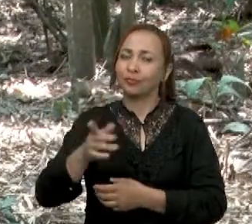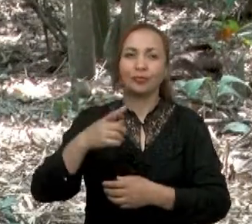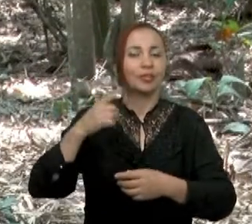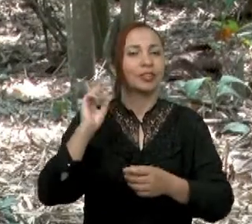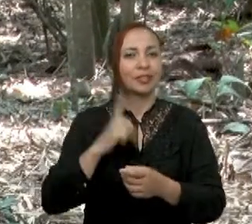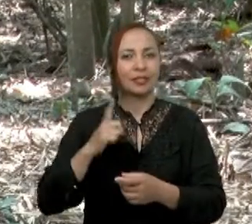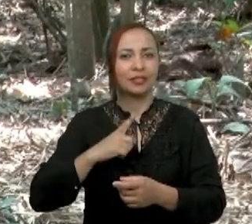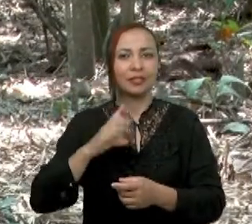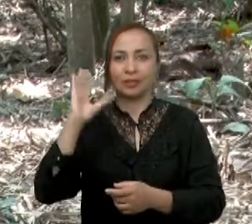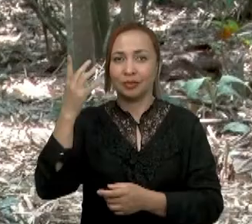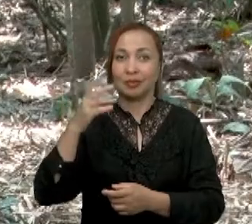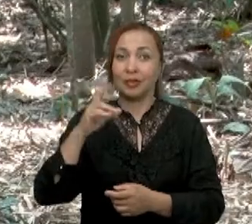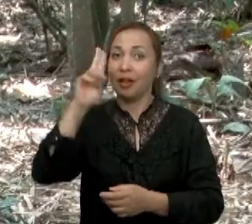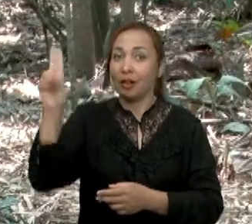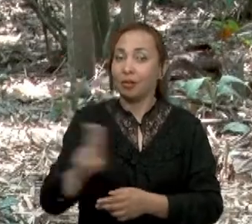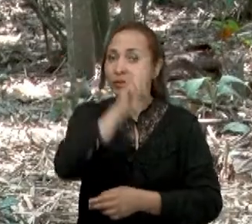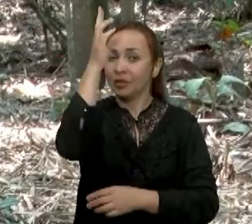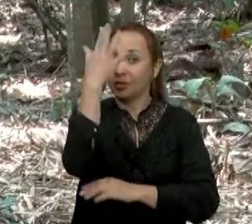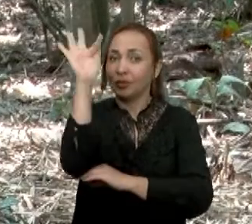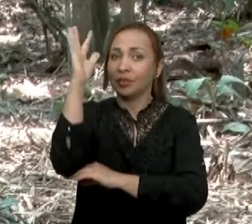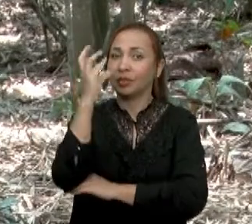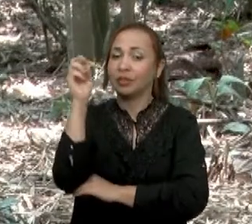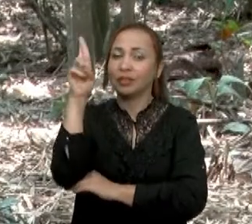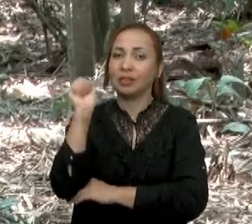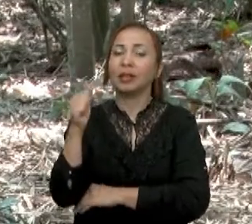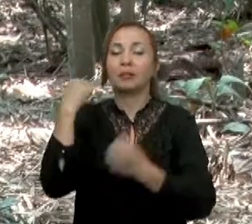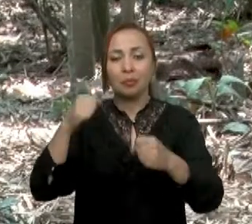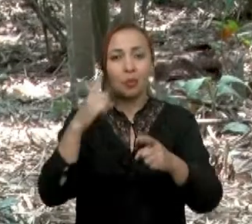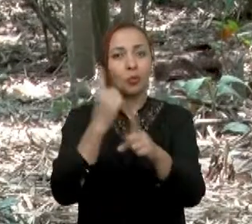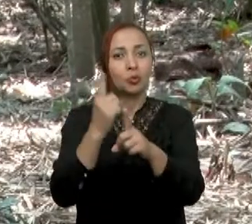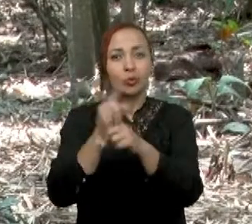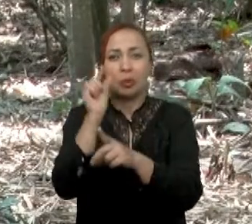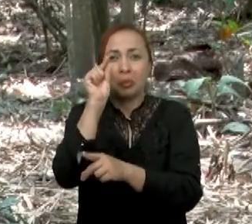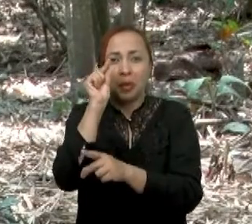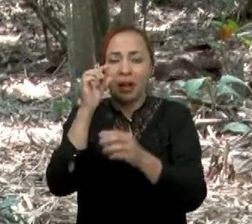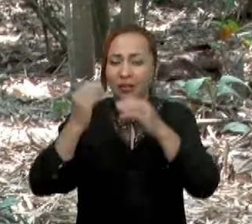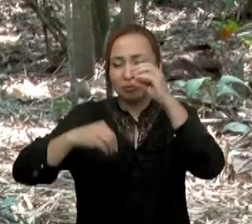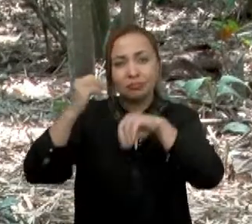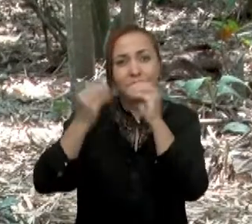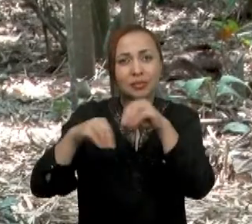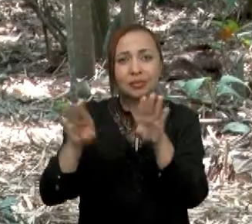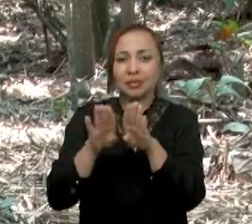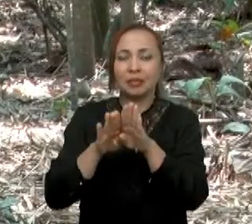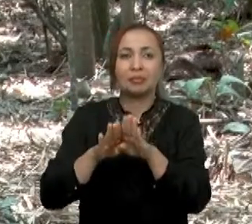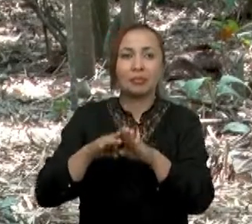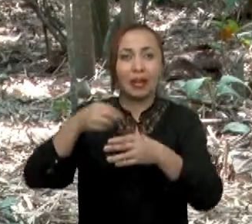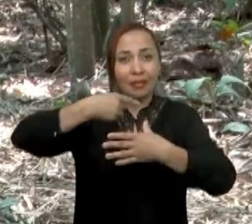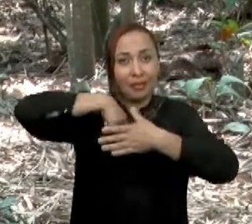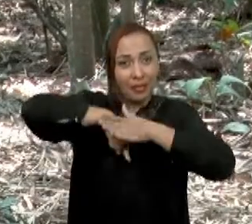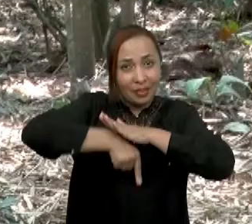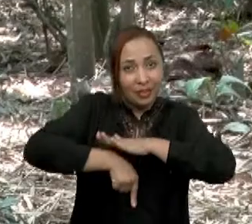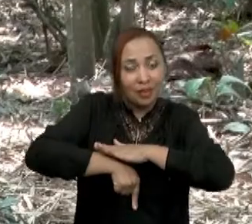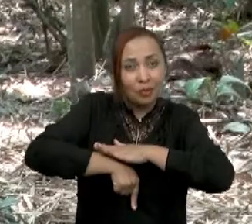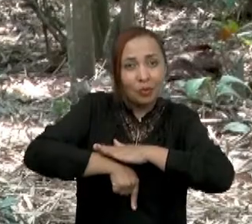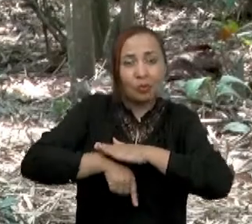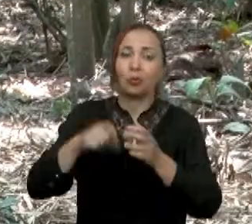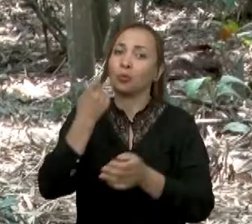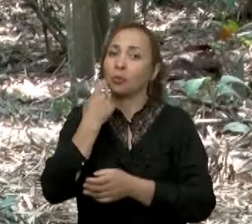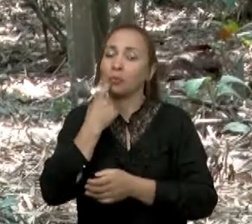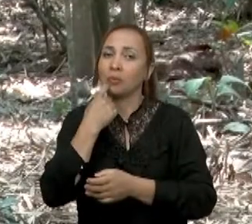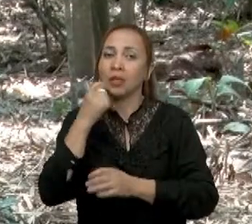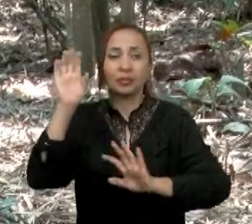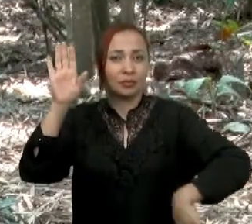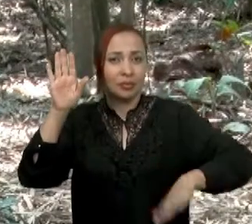desenvolvida pela Universidade Federal do Ceará comprova que é possível encontrar esses pequenos resíduos também nos estomagos dos